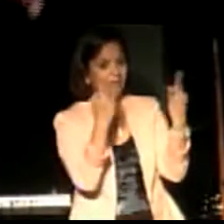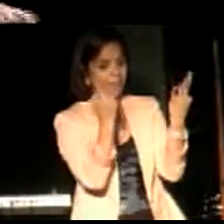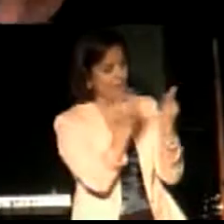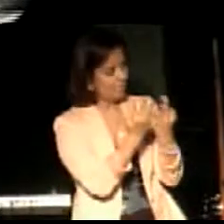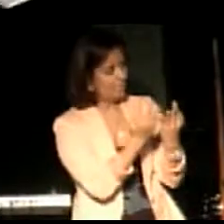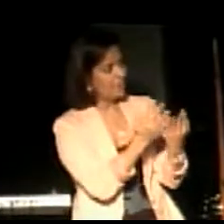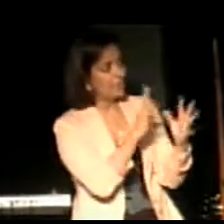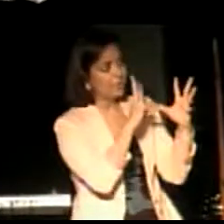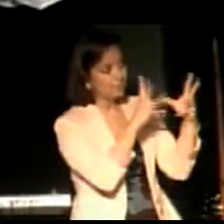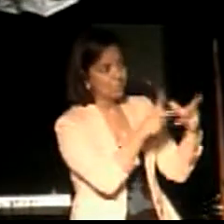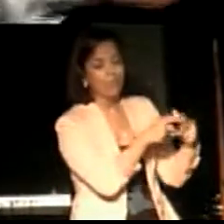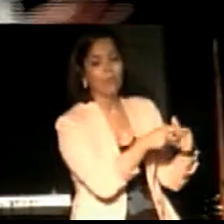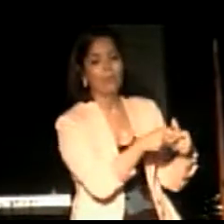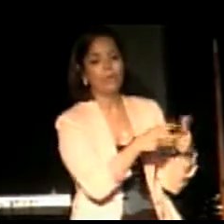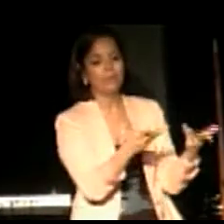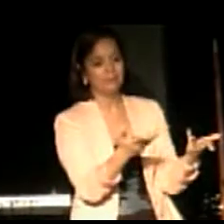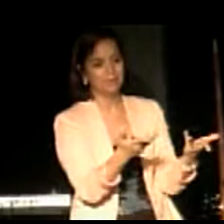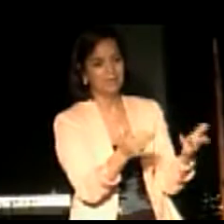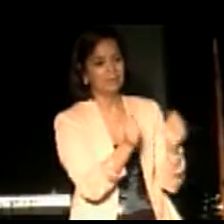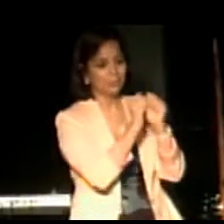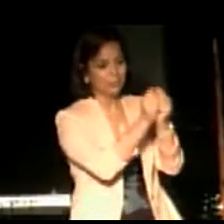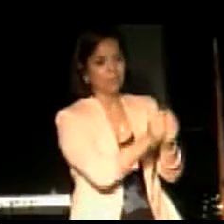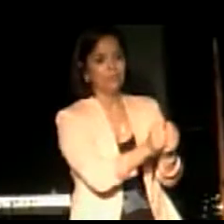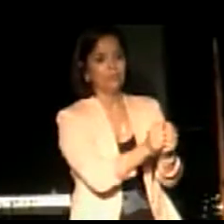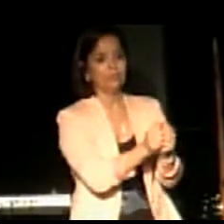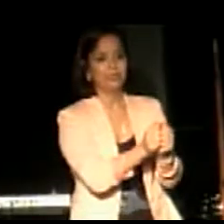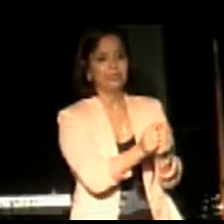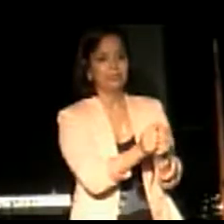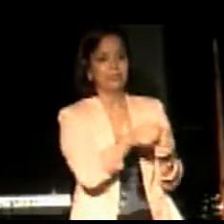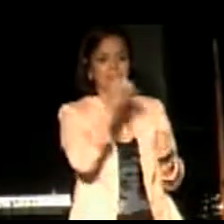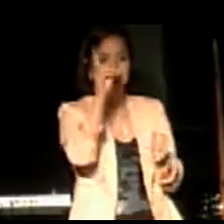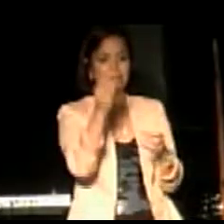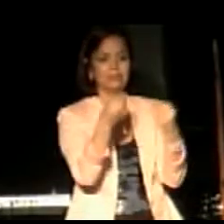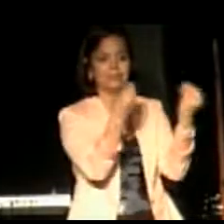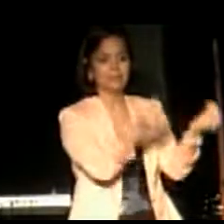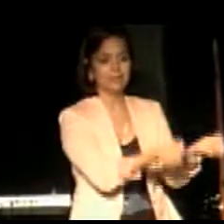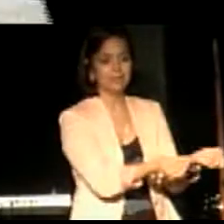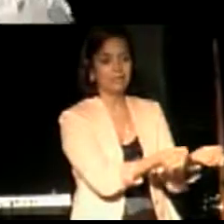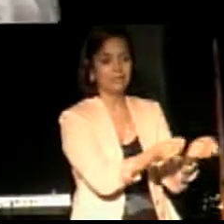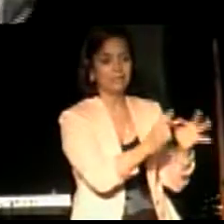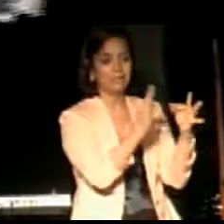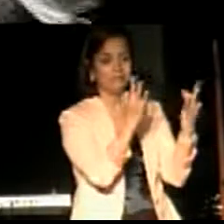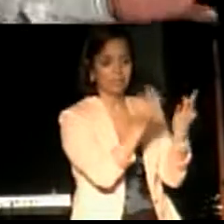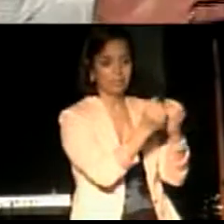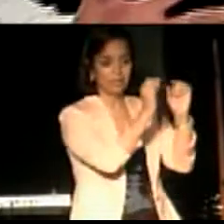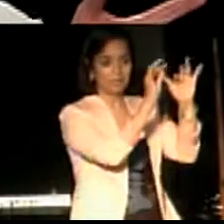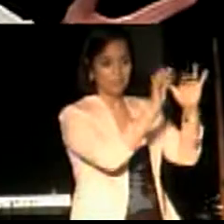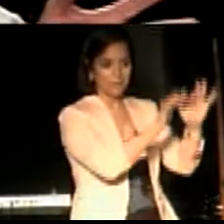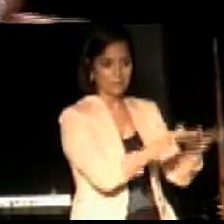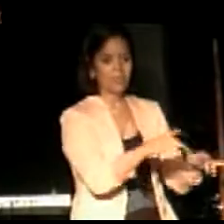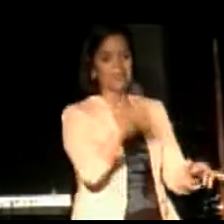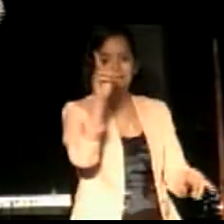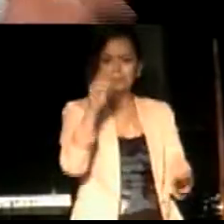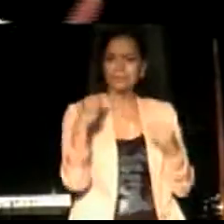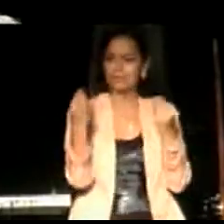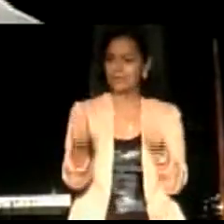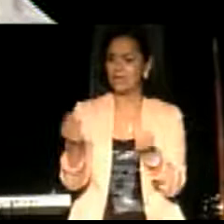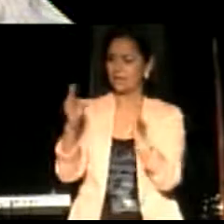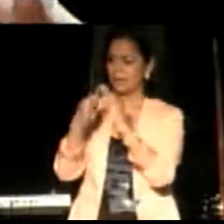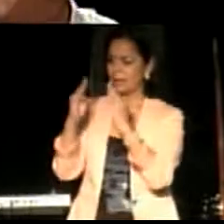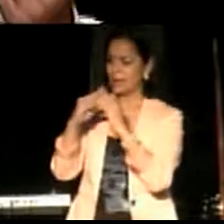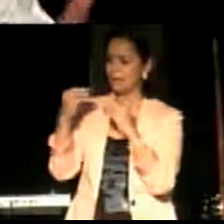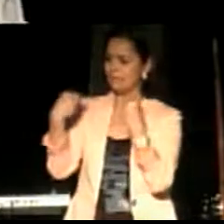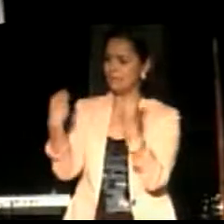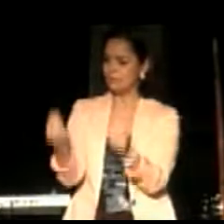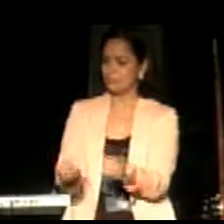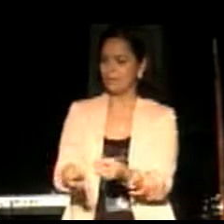sua família com dois gêmeos. Deus deu pessoas, Deus nos deu casa, Deus nos deu carro,